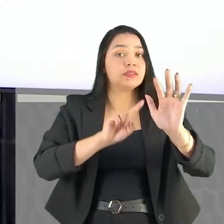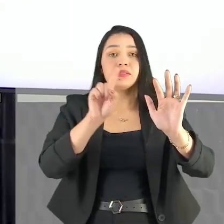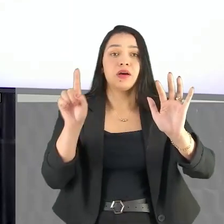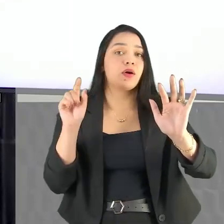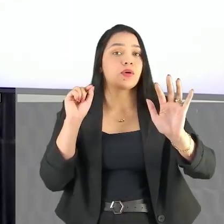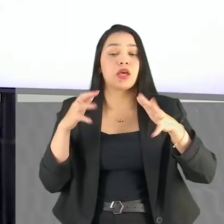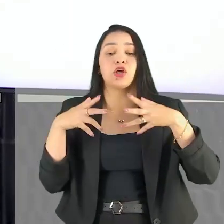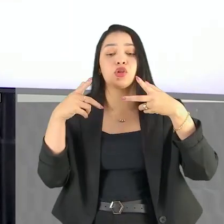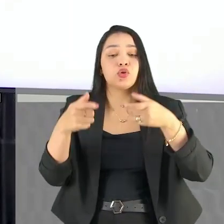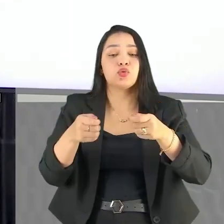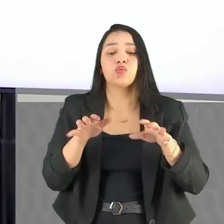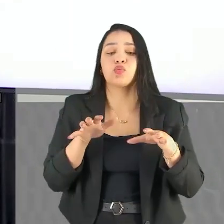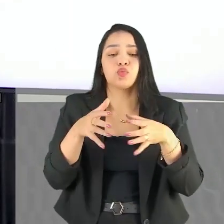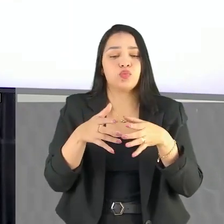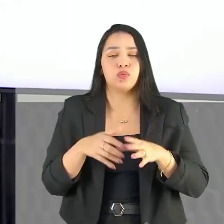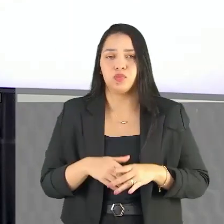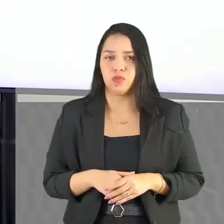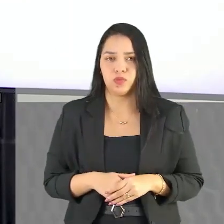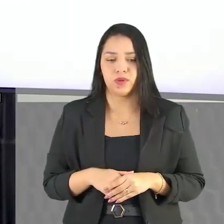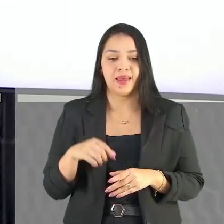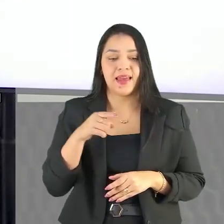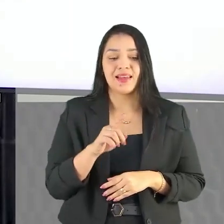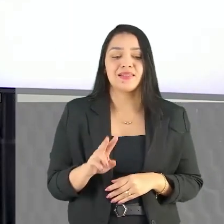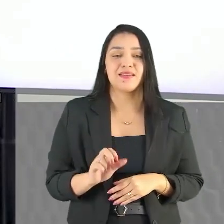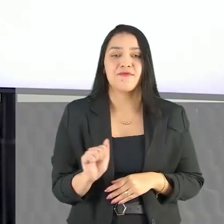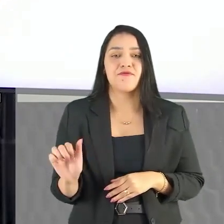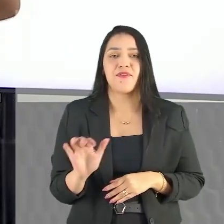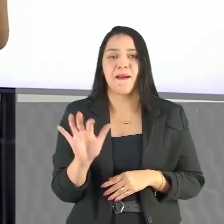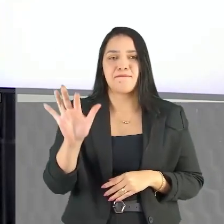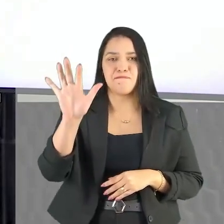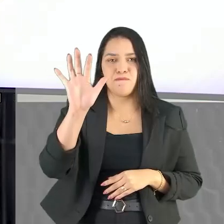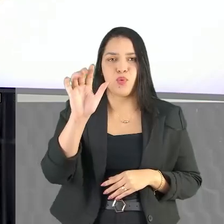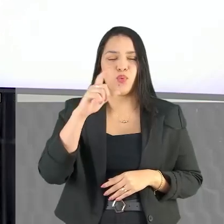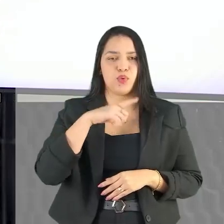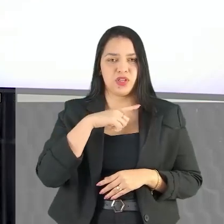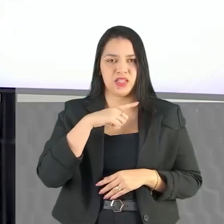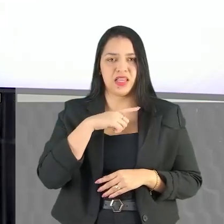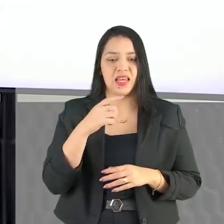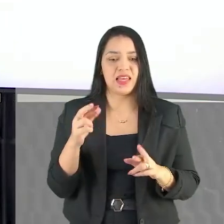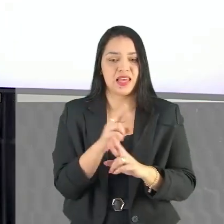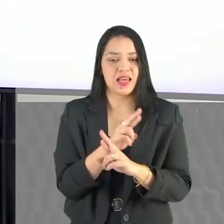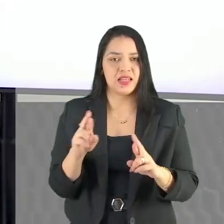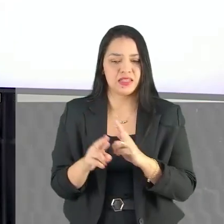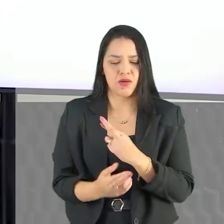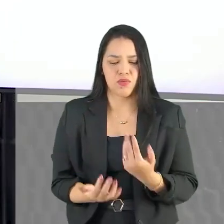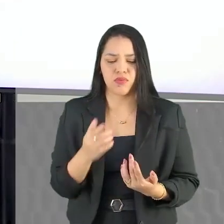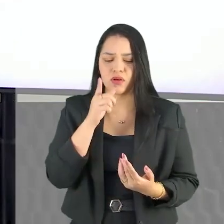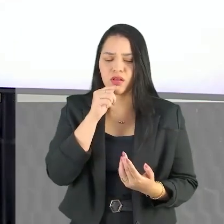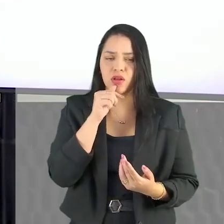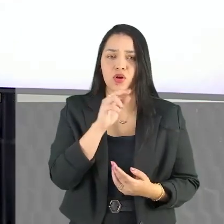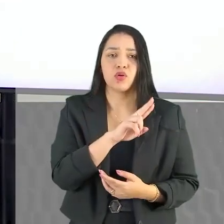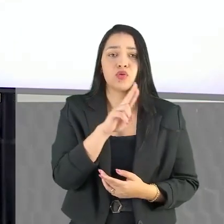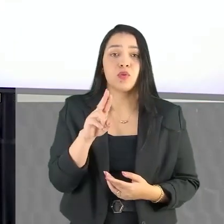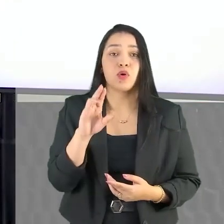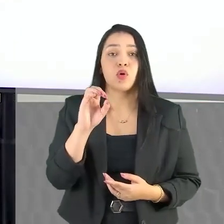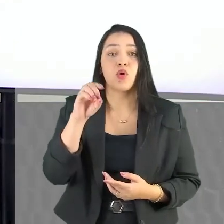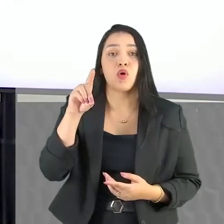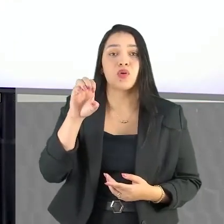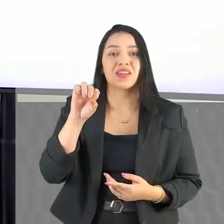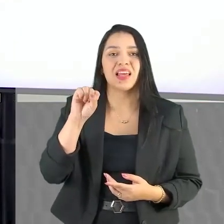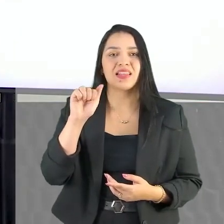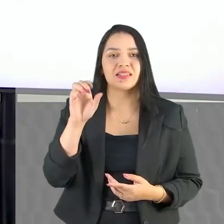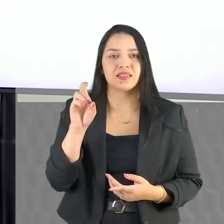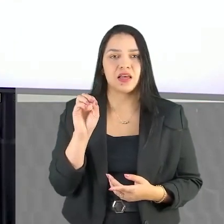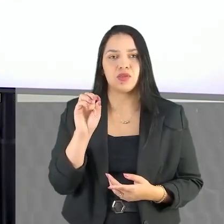destilação é todo o conjunto. Esse vapor gerado pelo aquecimento do líquido, ele passa num local chamado de